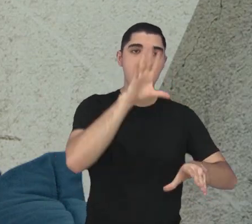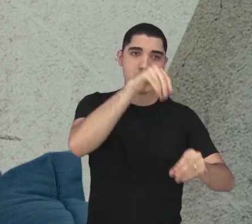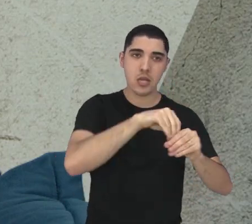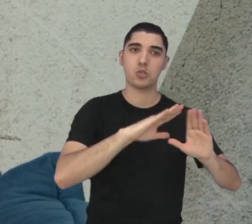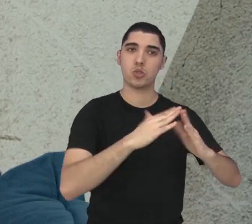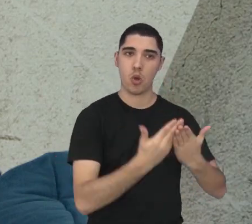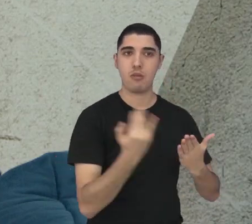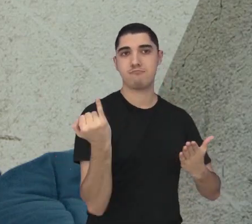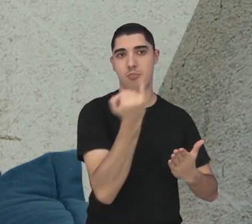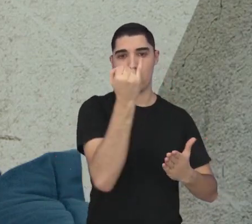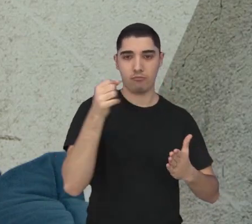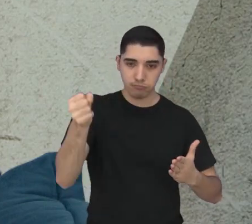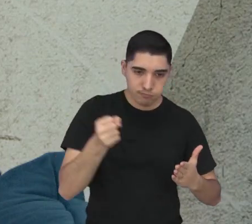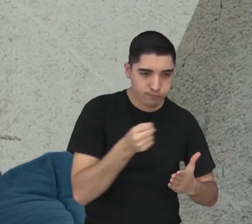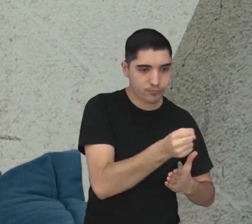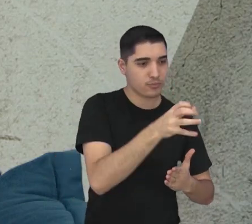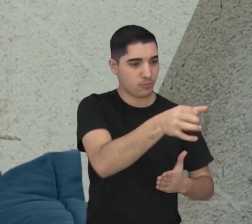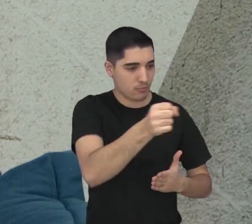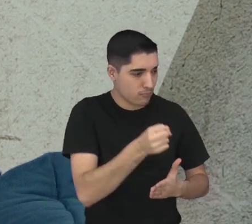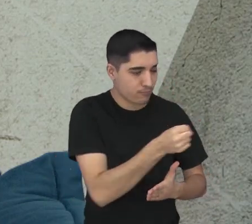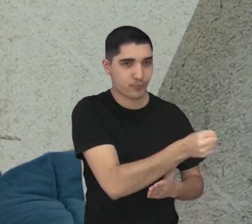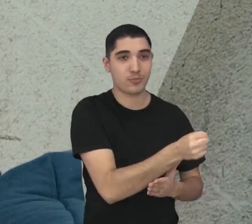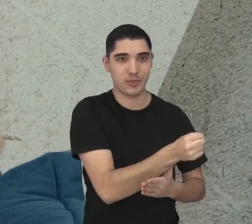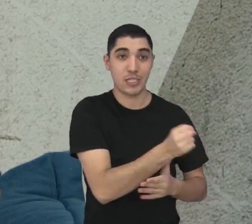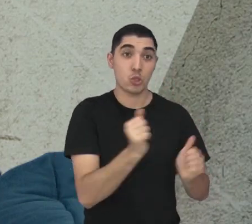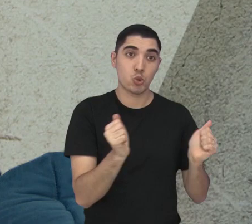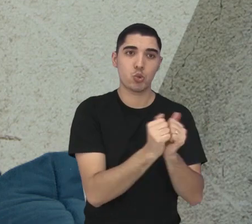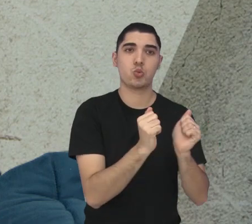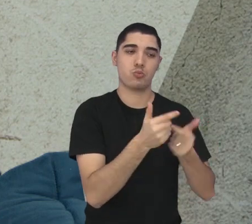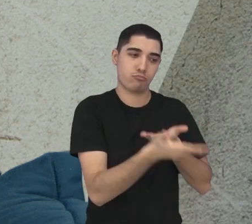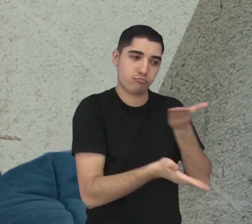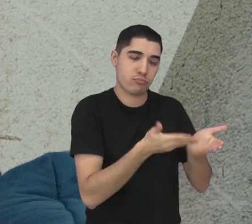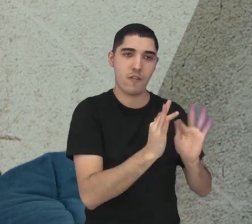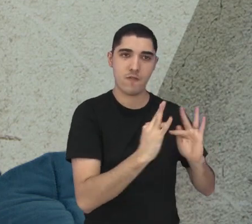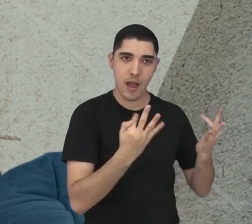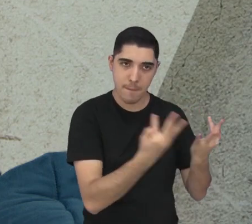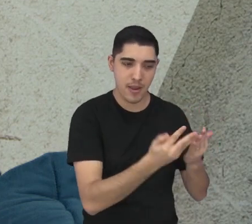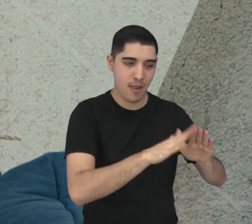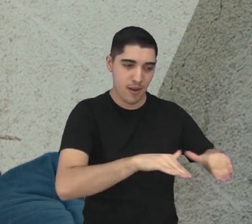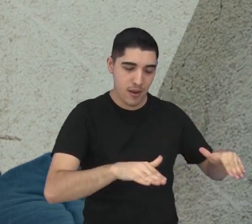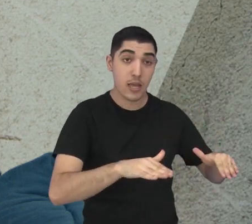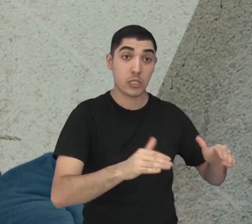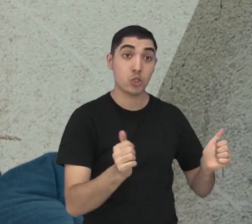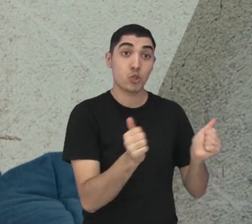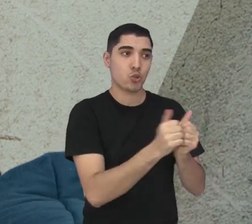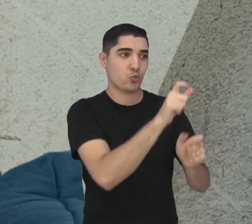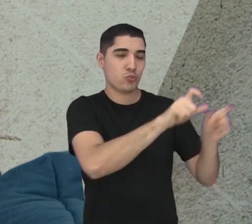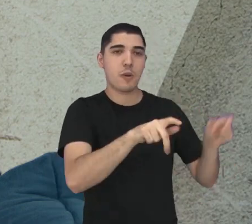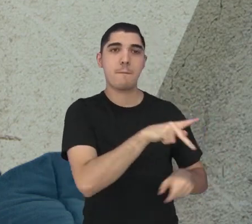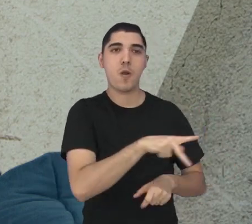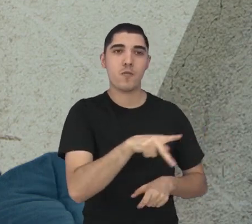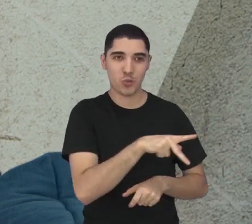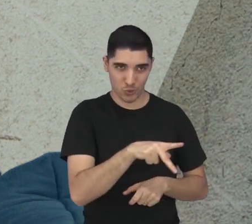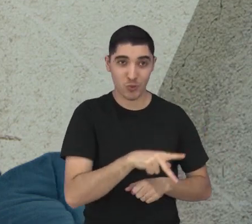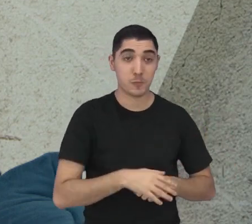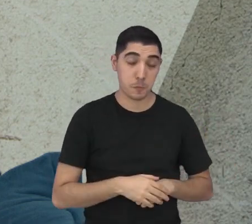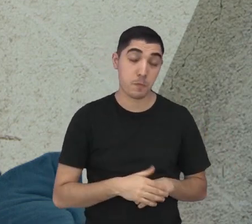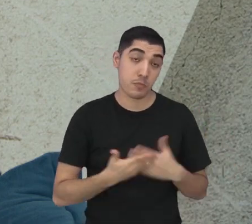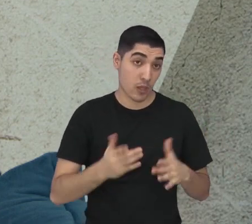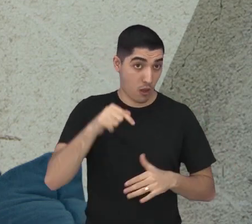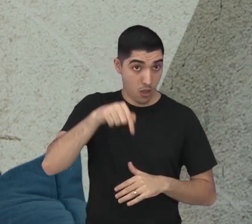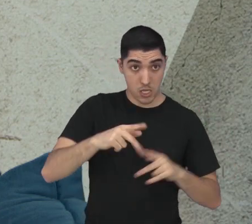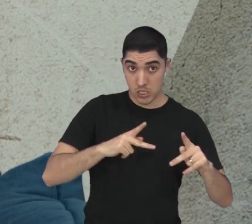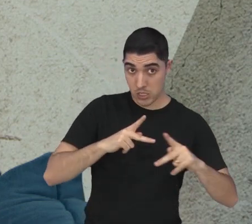das escolas, né? Para desenvolver um trabalho com as famílias, com as crianças e com os próprios educadores das